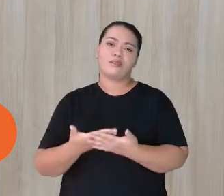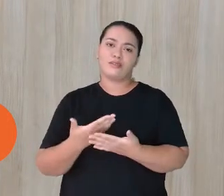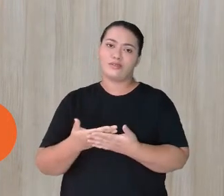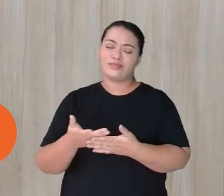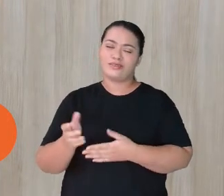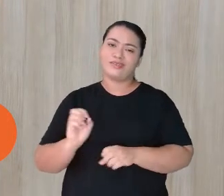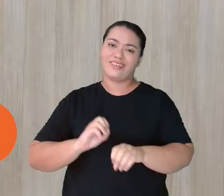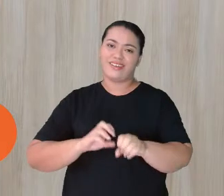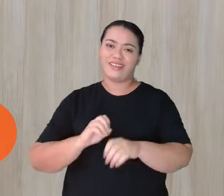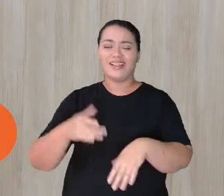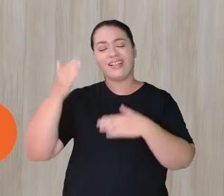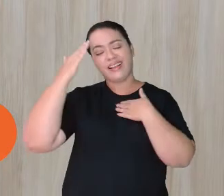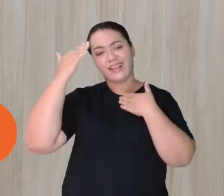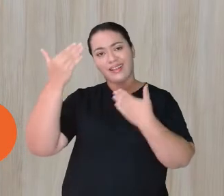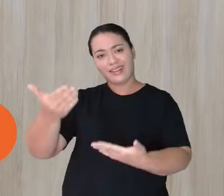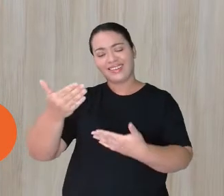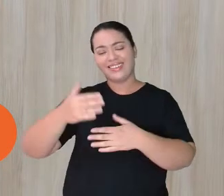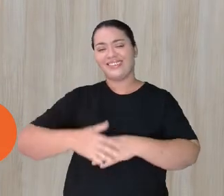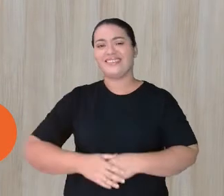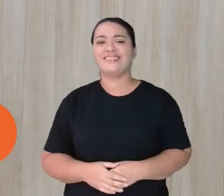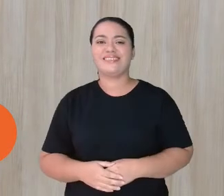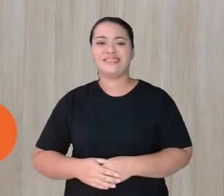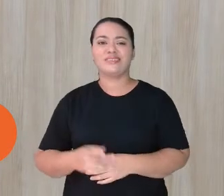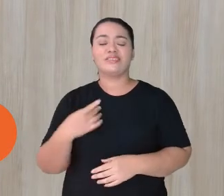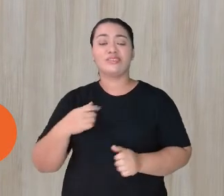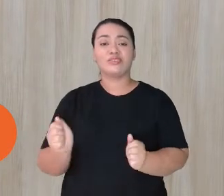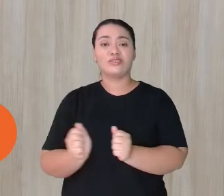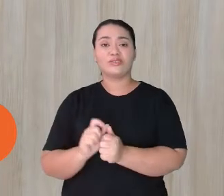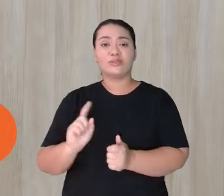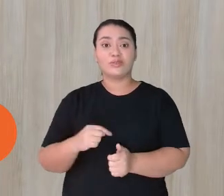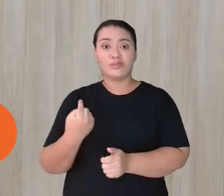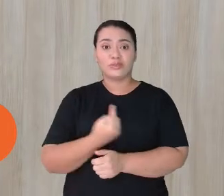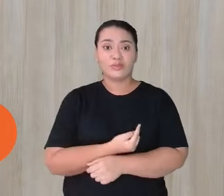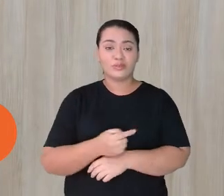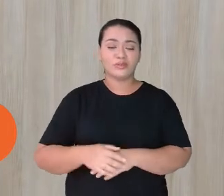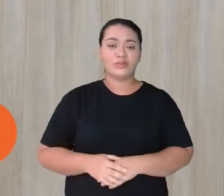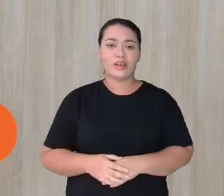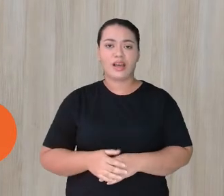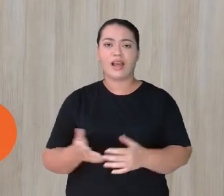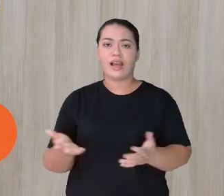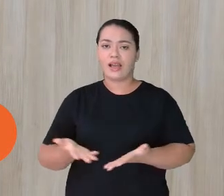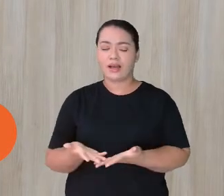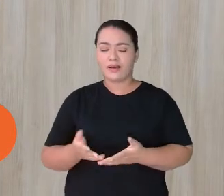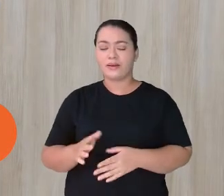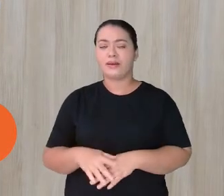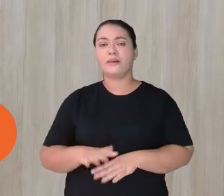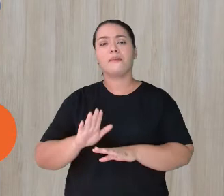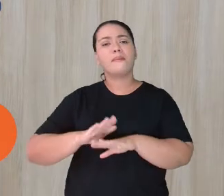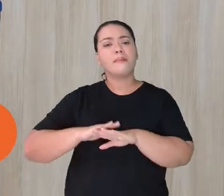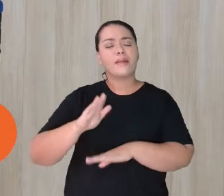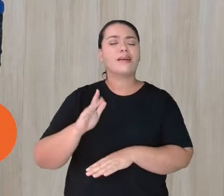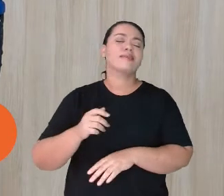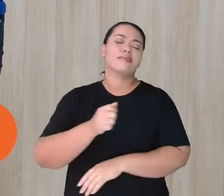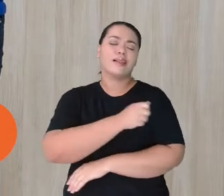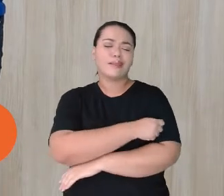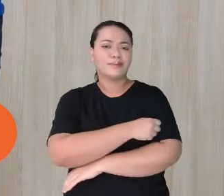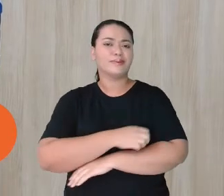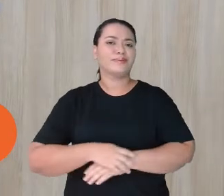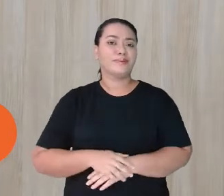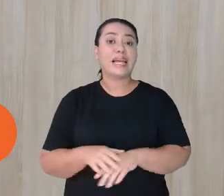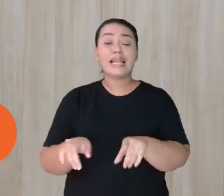já agradecemos a presença dela aqui conosco para podermos atingir mais alunos. E, como